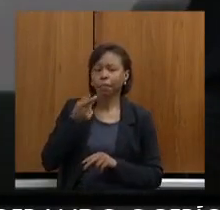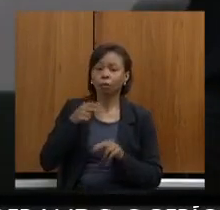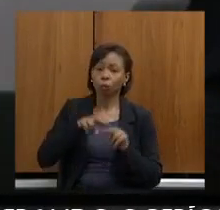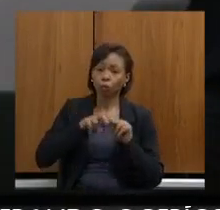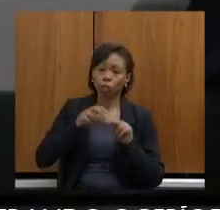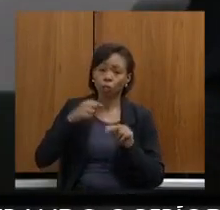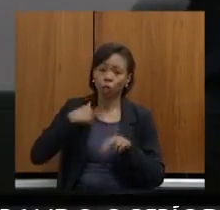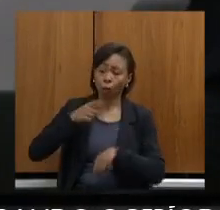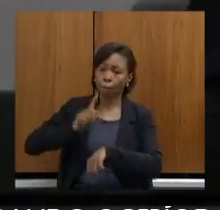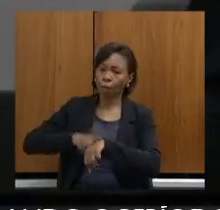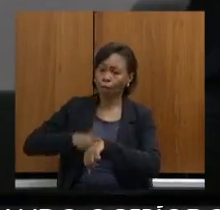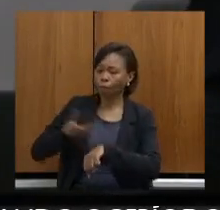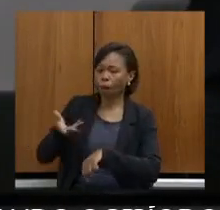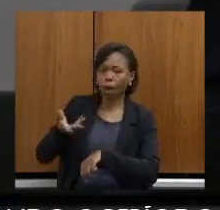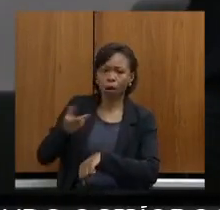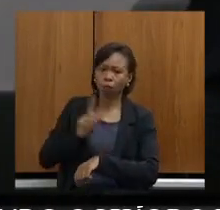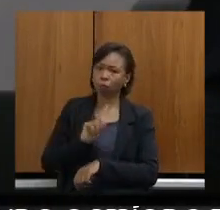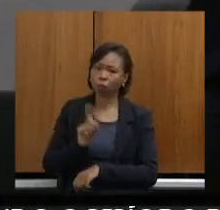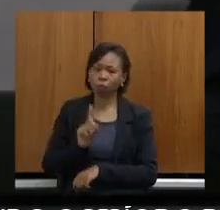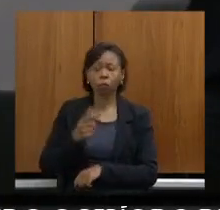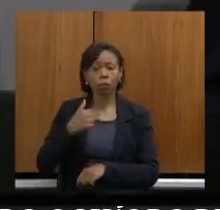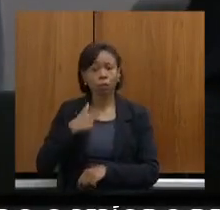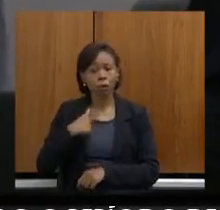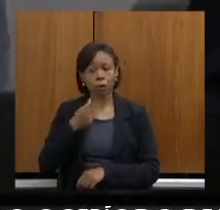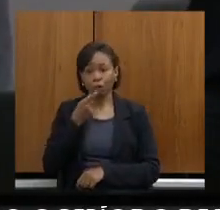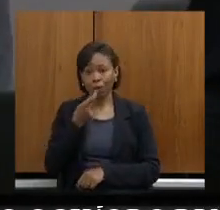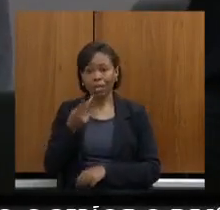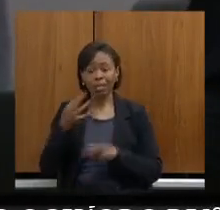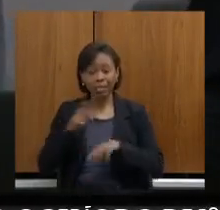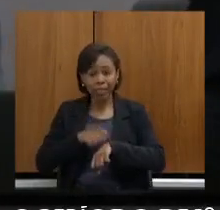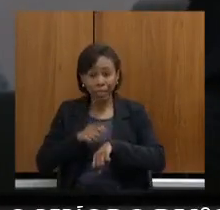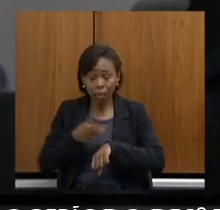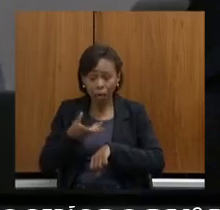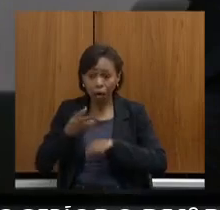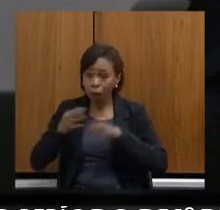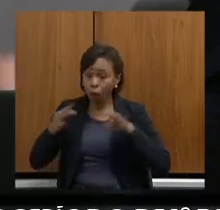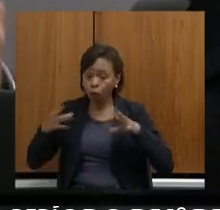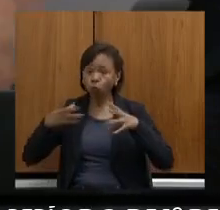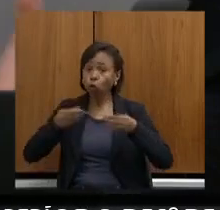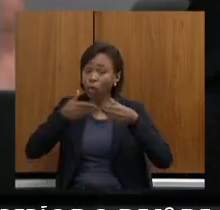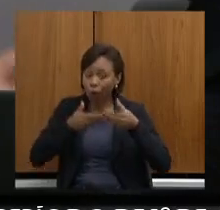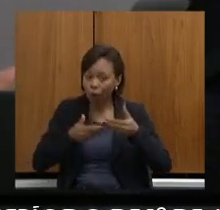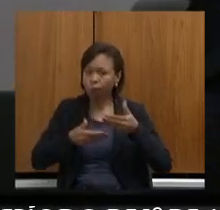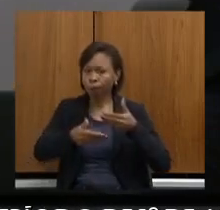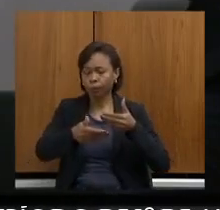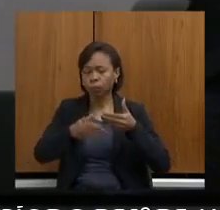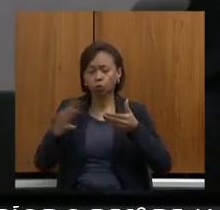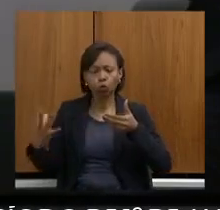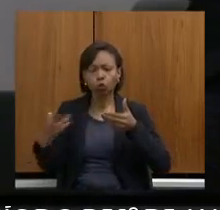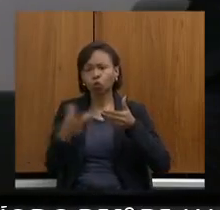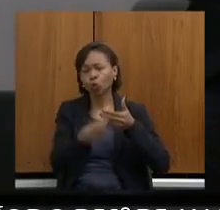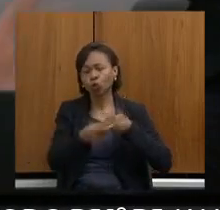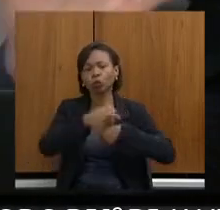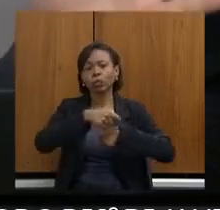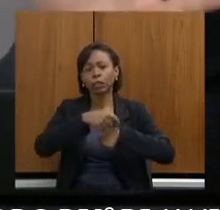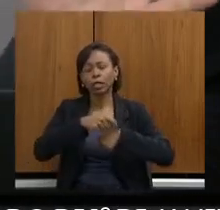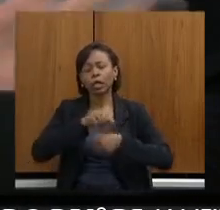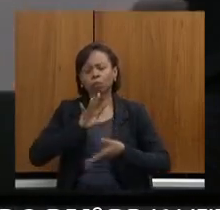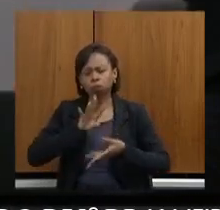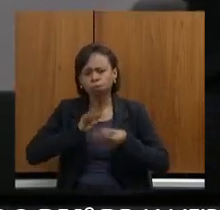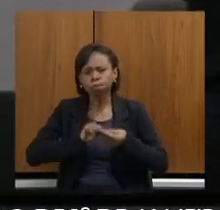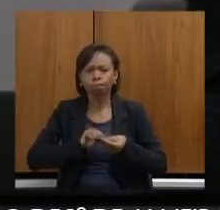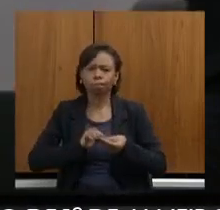definir tempo não há definição foi a todos que dá agora para frente fosse fazer as suas interpelações